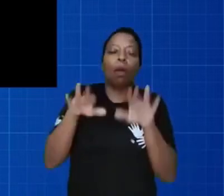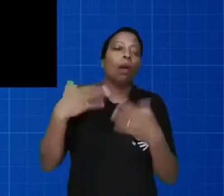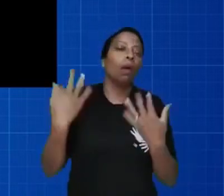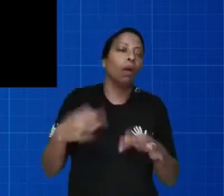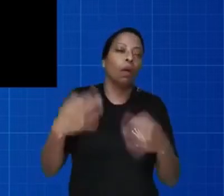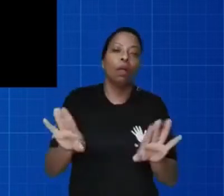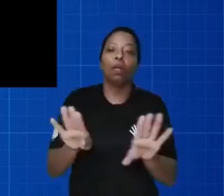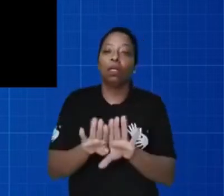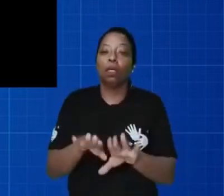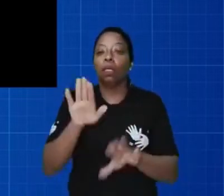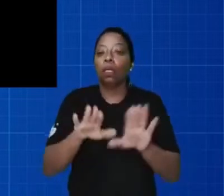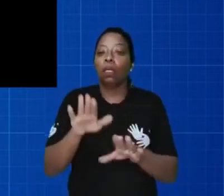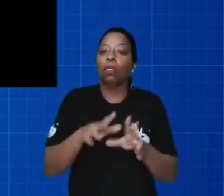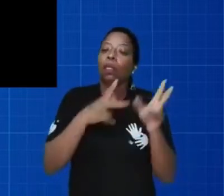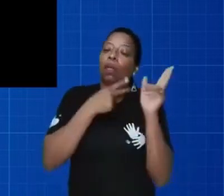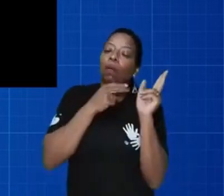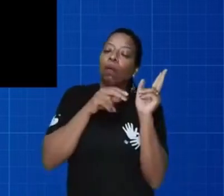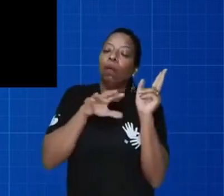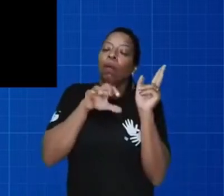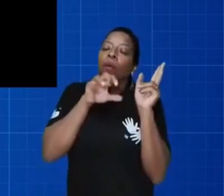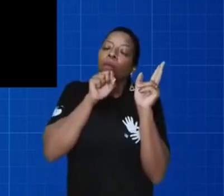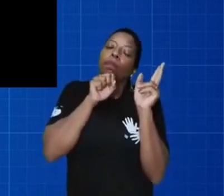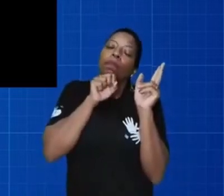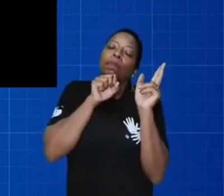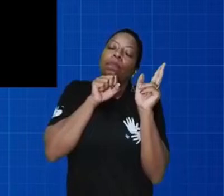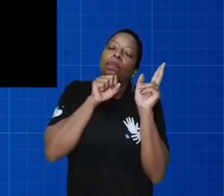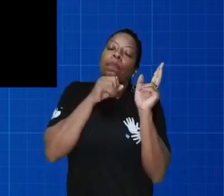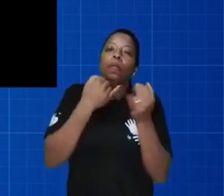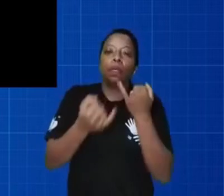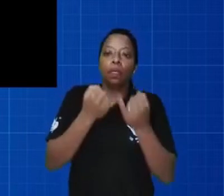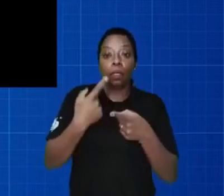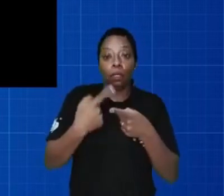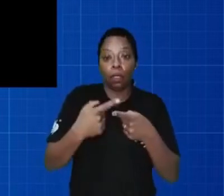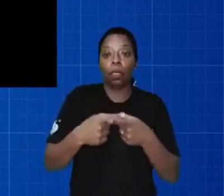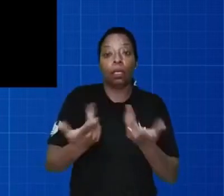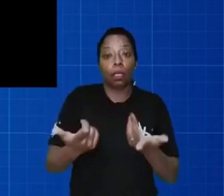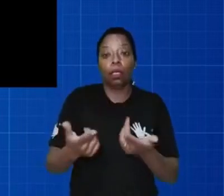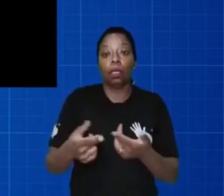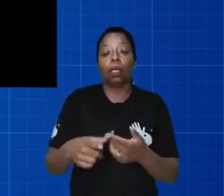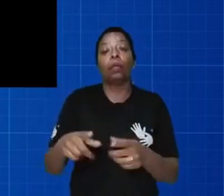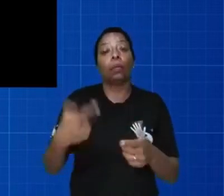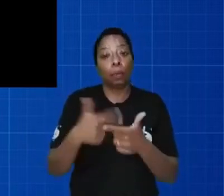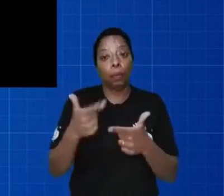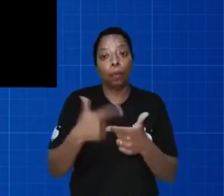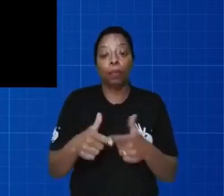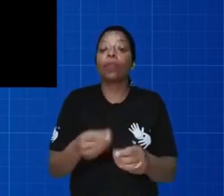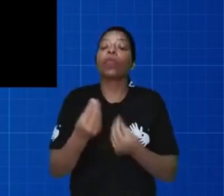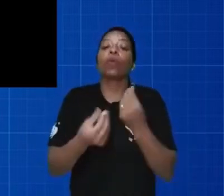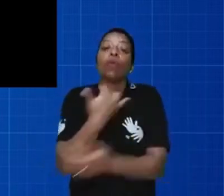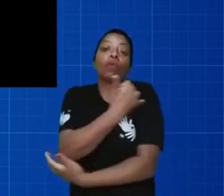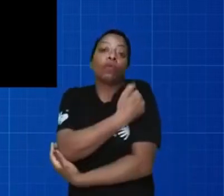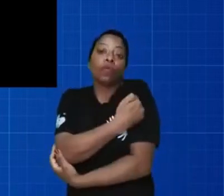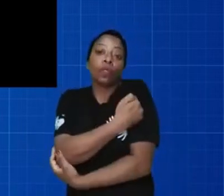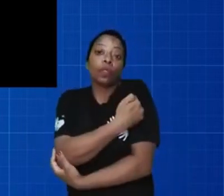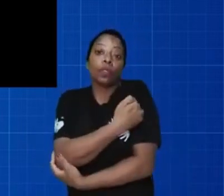vacinação, menores de 4 anos de idade, e na gestação, a gestante tem que tomar em toda a gestação uma dose da DTPA, que é a